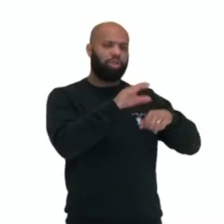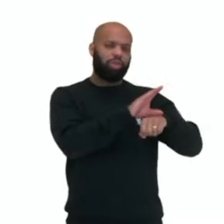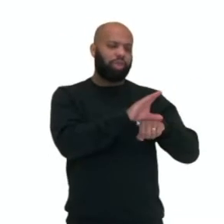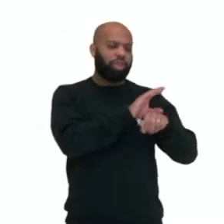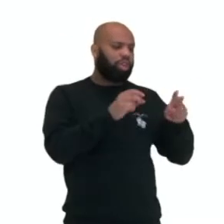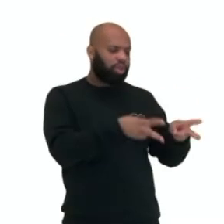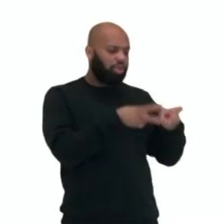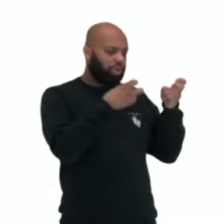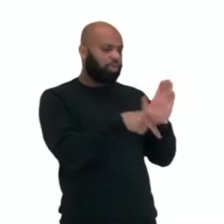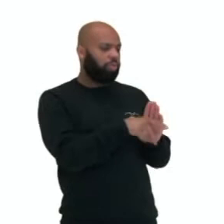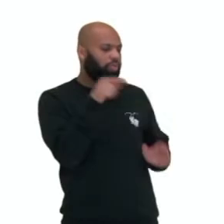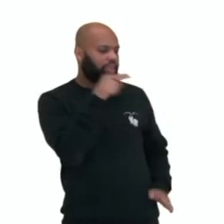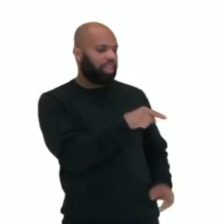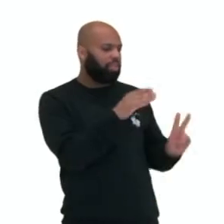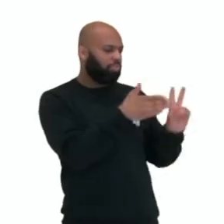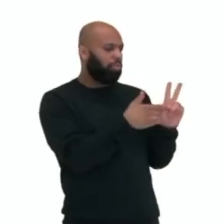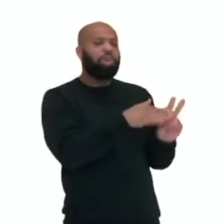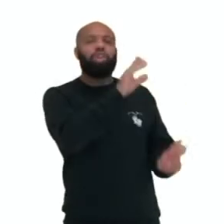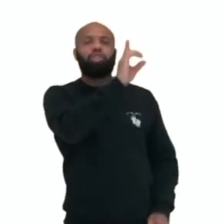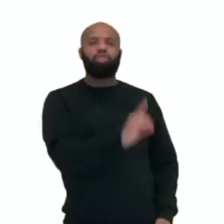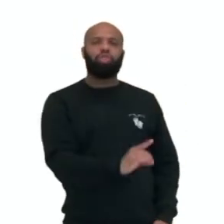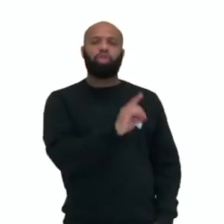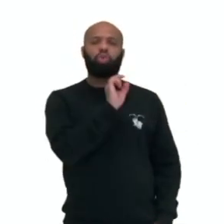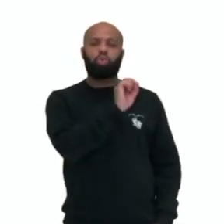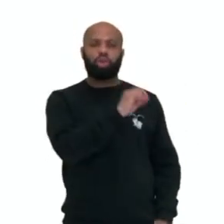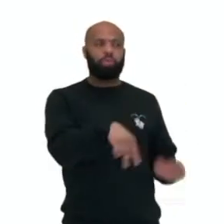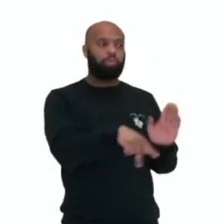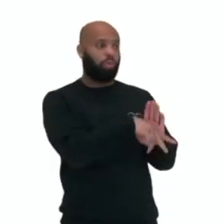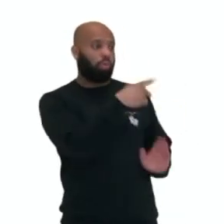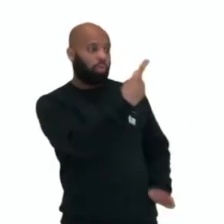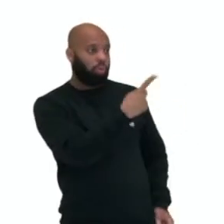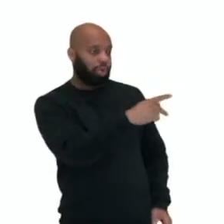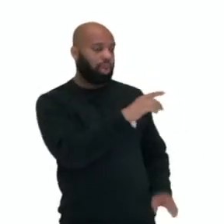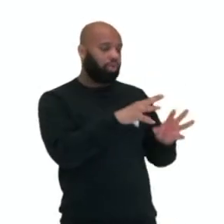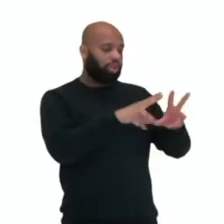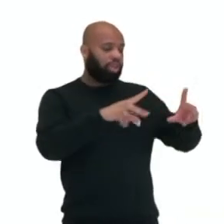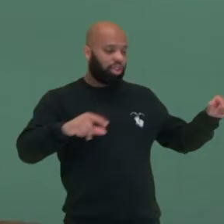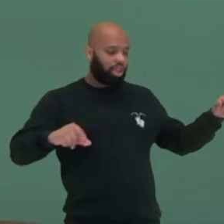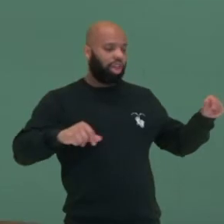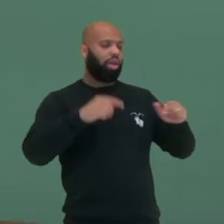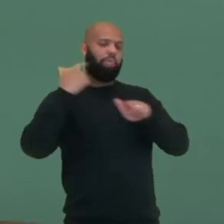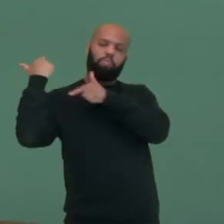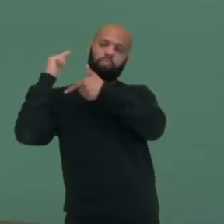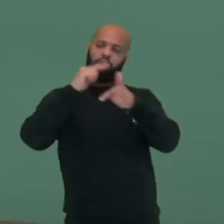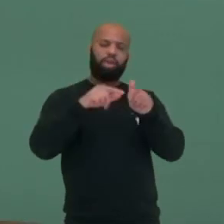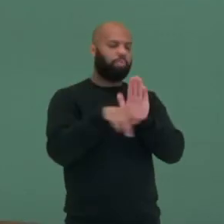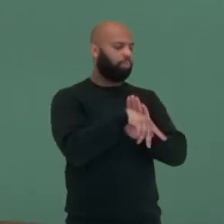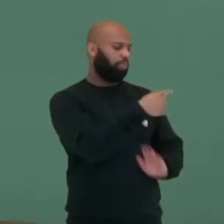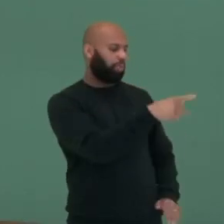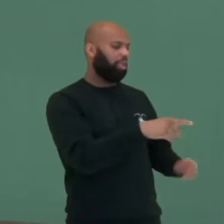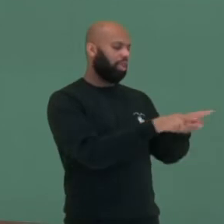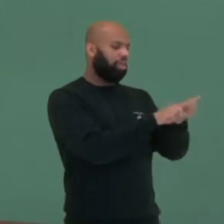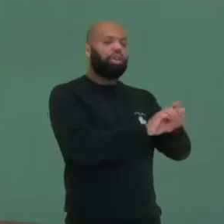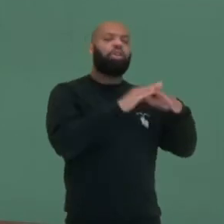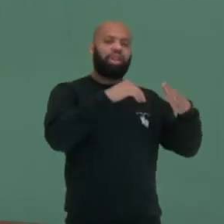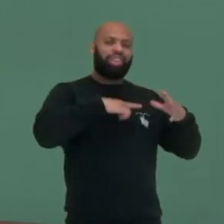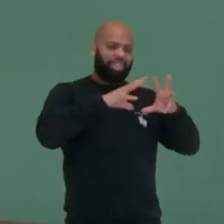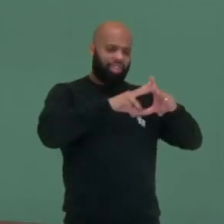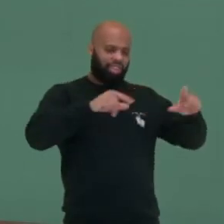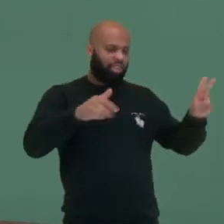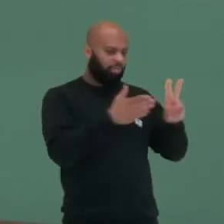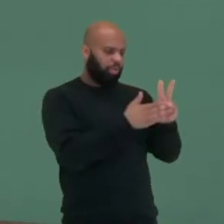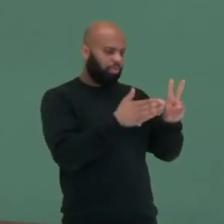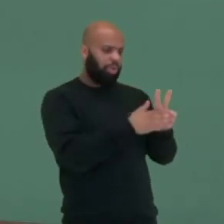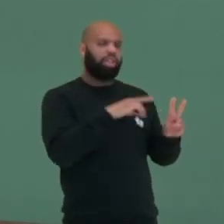reconheceu aos indígenas os direitos originários sobre as terras que tradicionalmente ocupam. Portanto, as terras indígenas